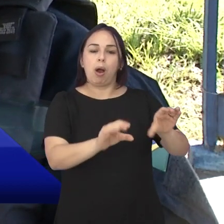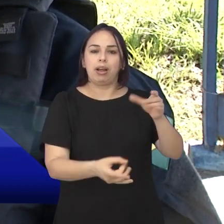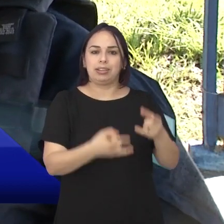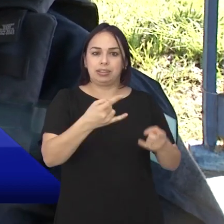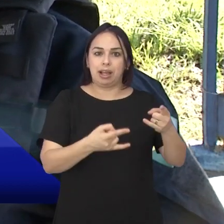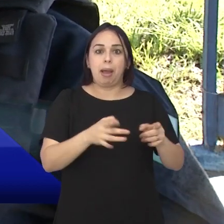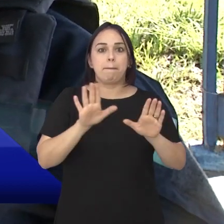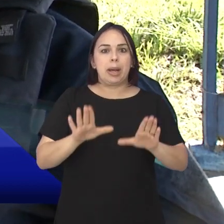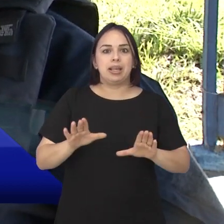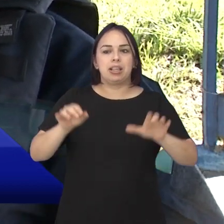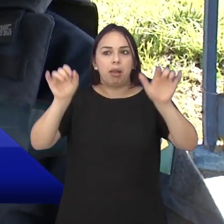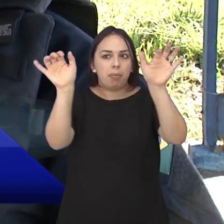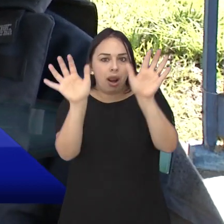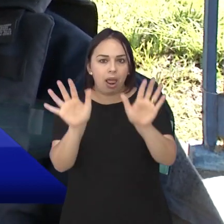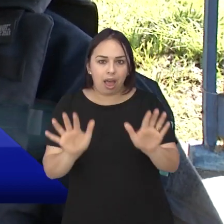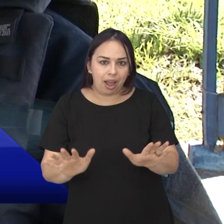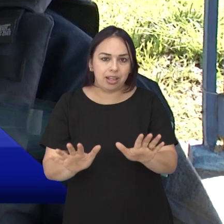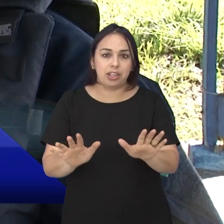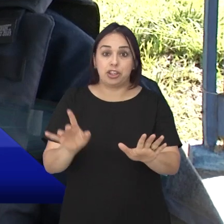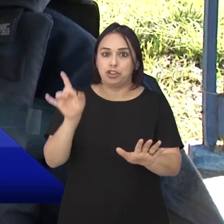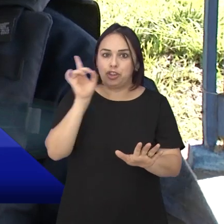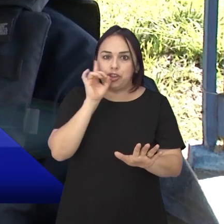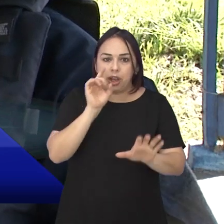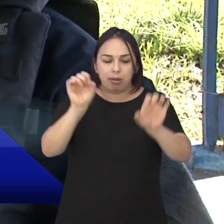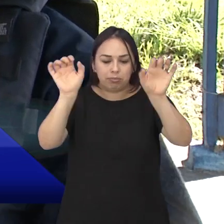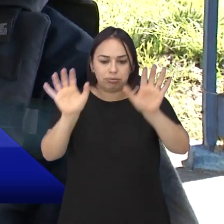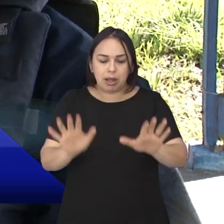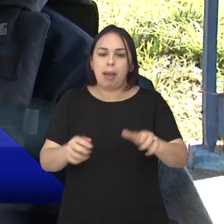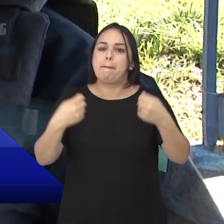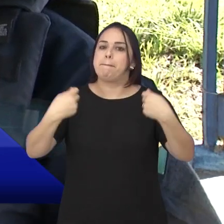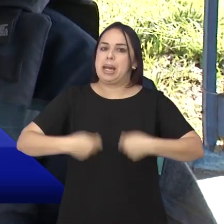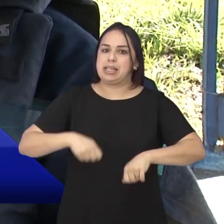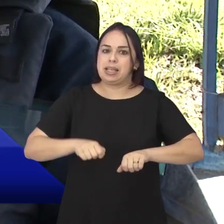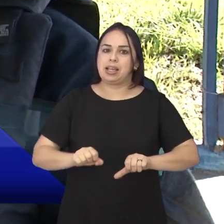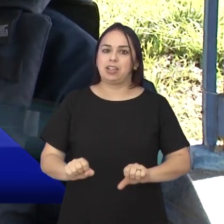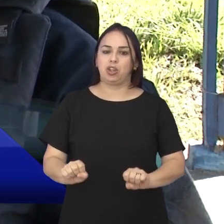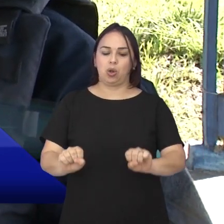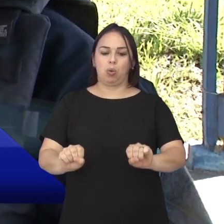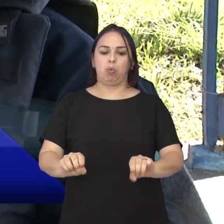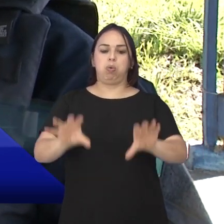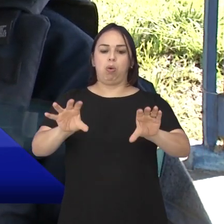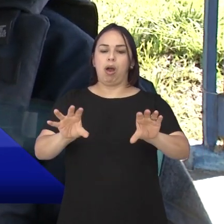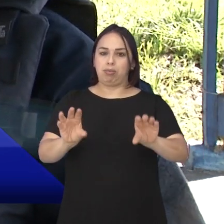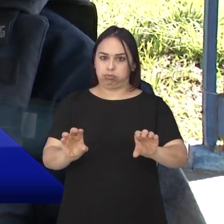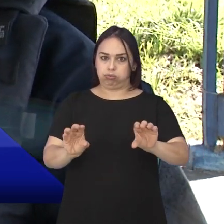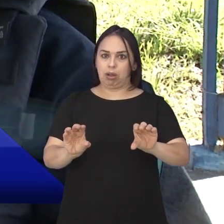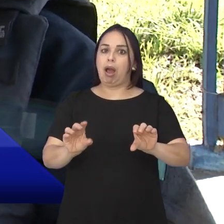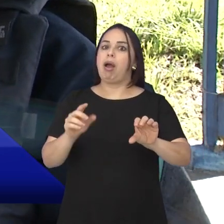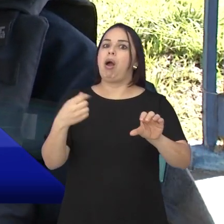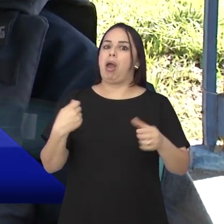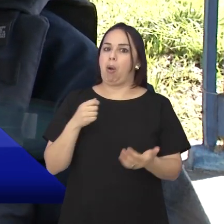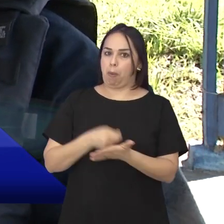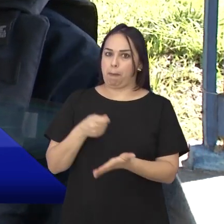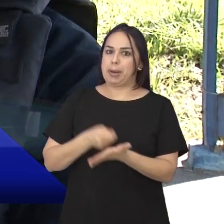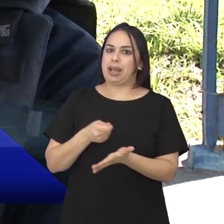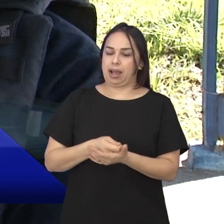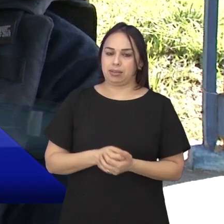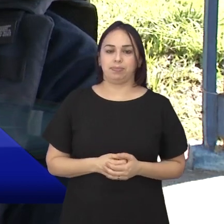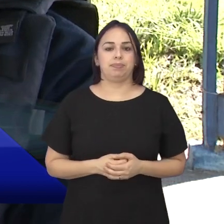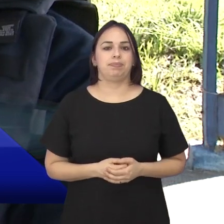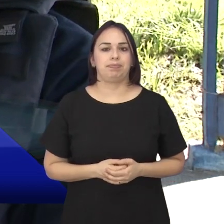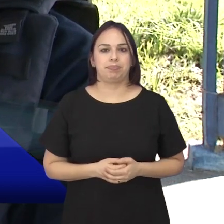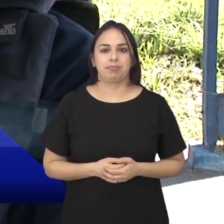importante, em neblina e chuva, mesmo de dia, aí o farol baixo fica como obrigatório para todos os